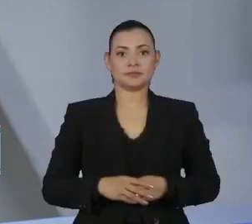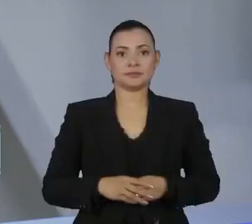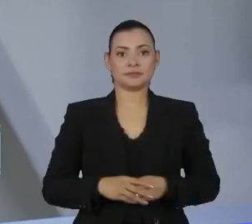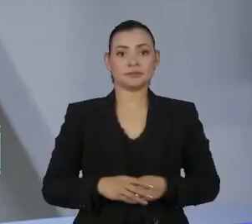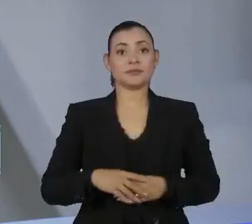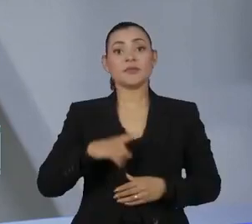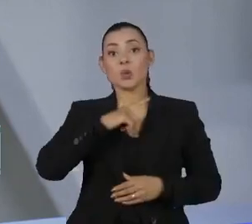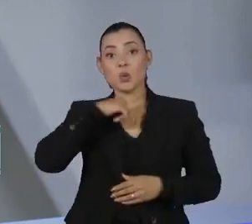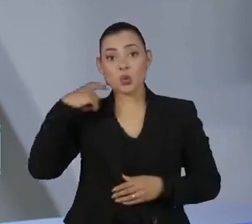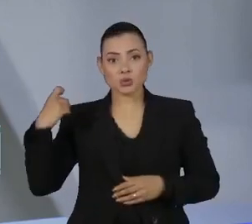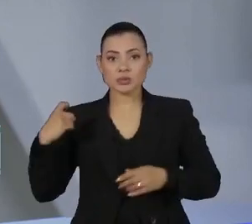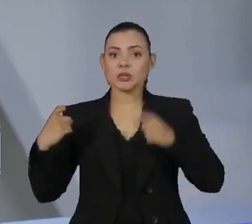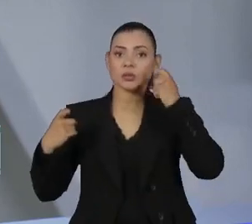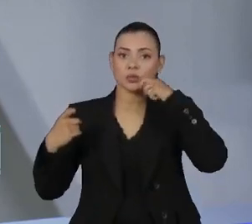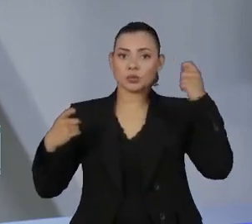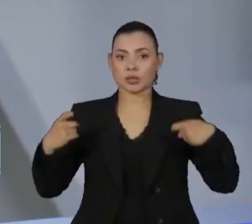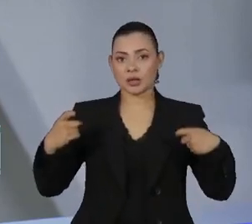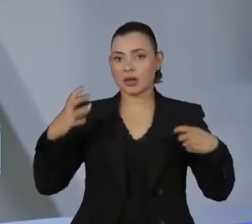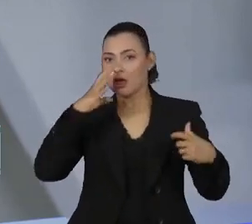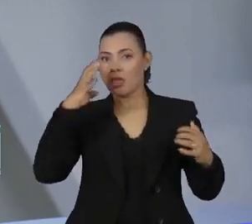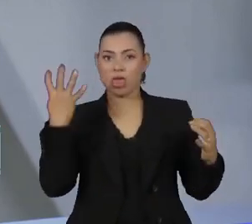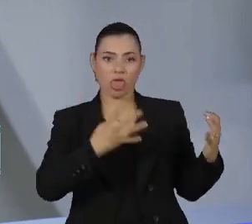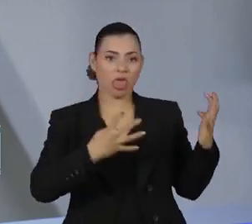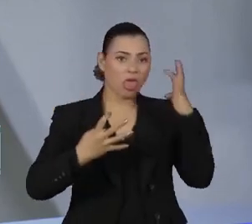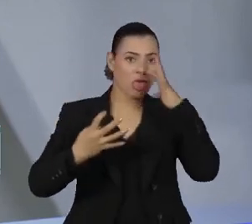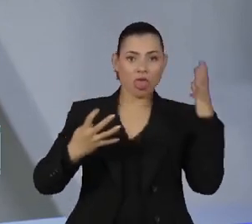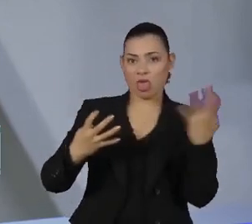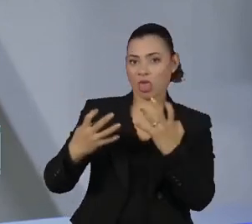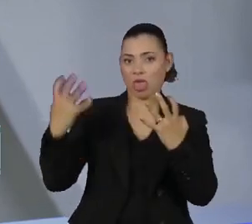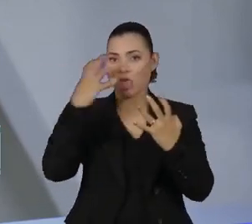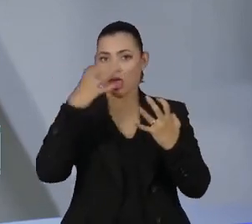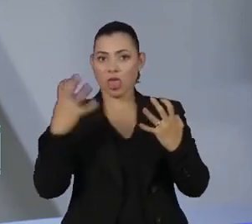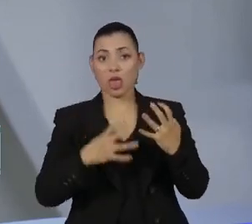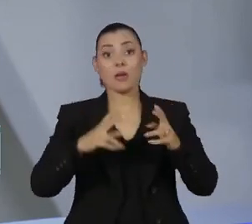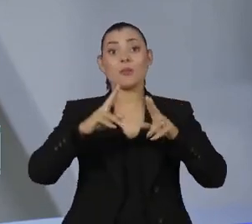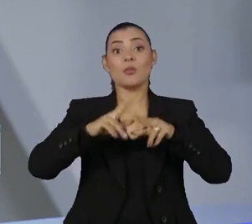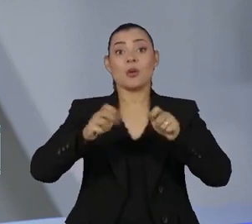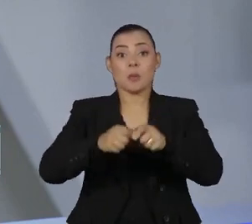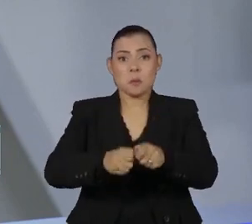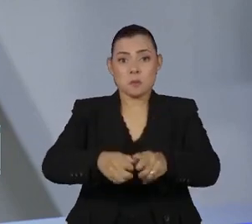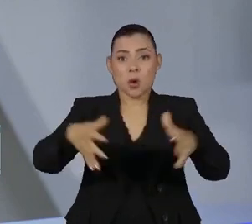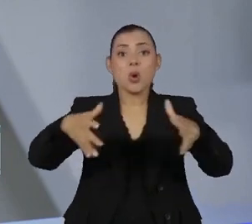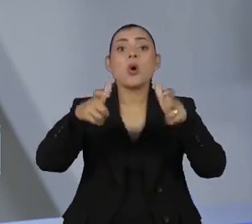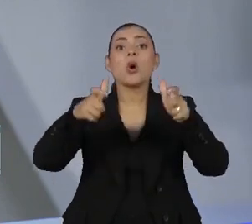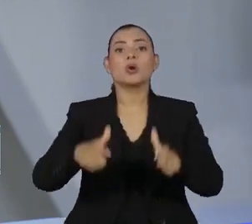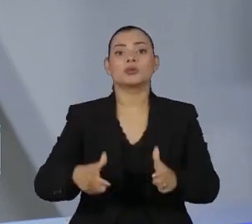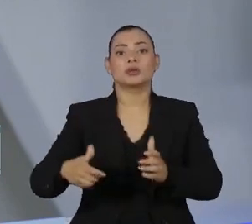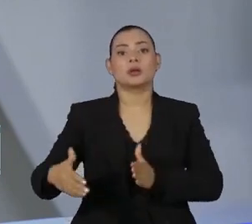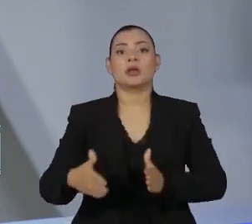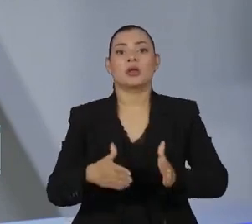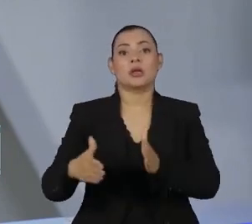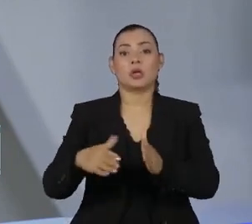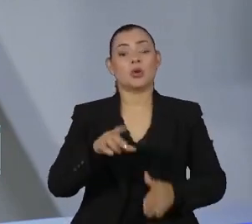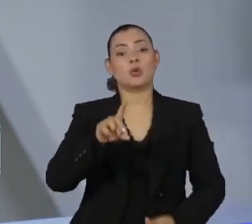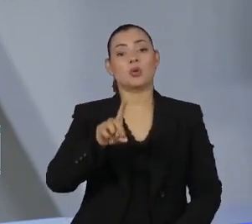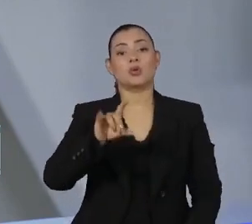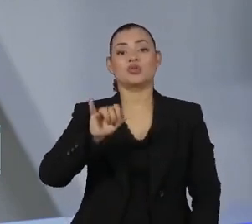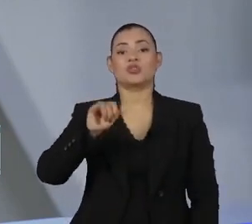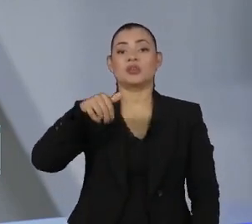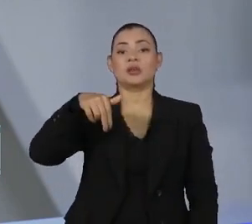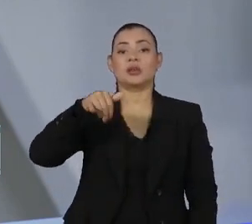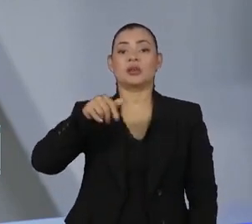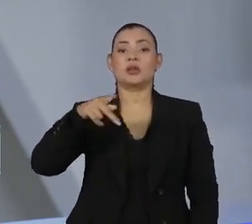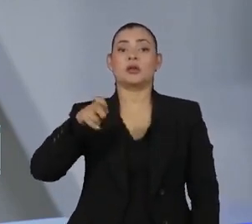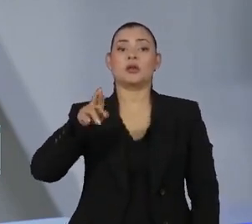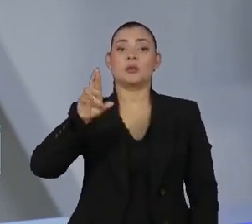Russos e ucranianos se acusam mutuamente pela explosão que rompeu a barragem do Rio de nipo no sul da Ucrânia